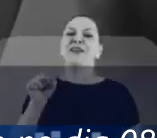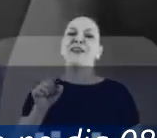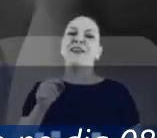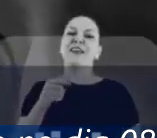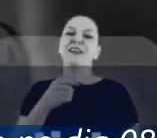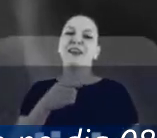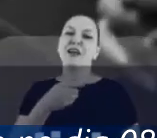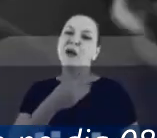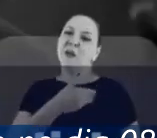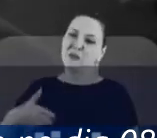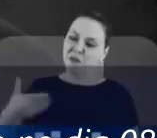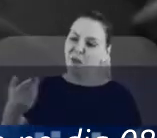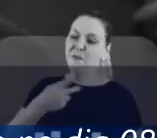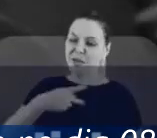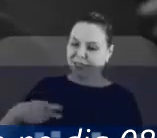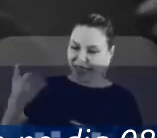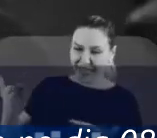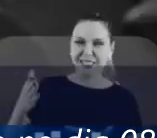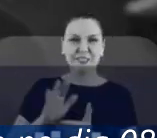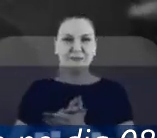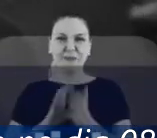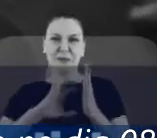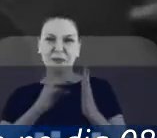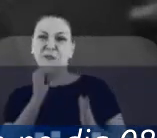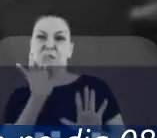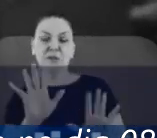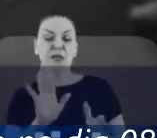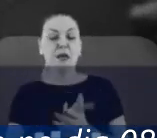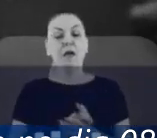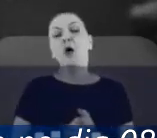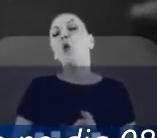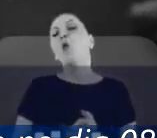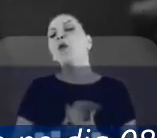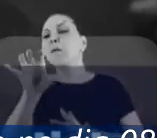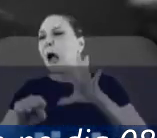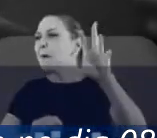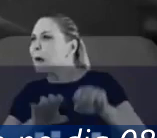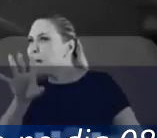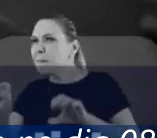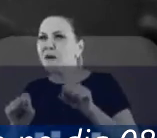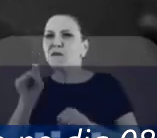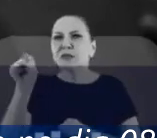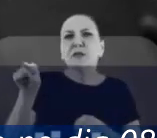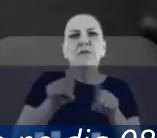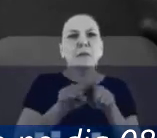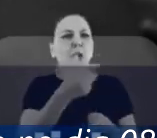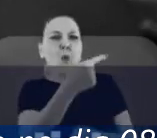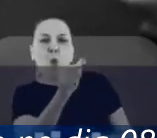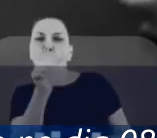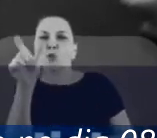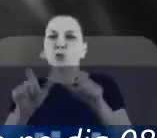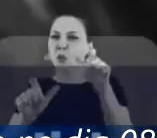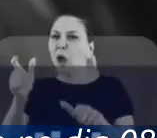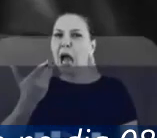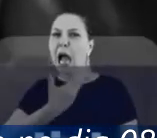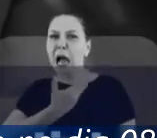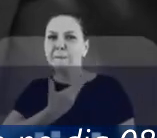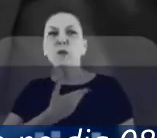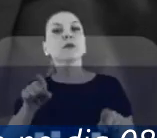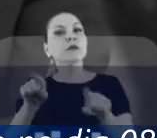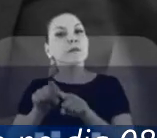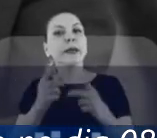quebrou uma vidraça nesta toada Jair bolsonaro prosseguiu abordando também o caso do